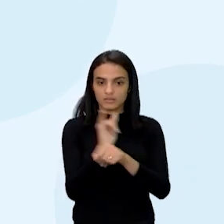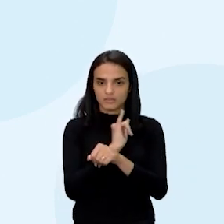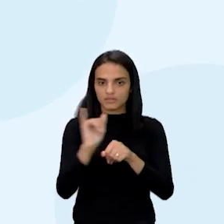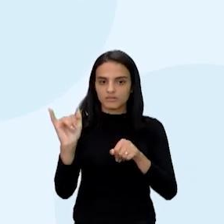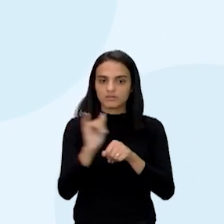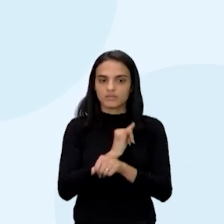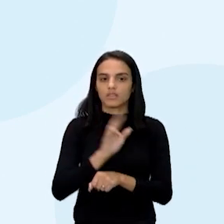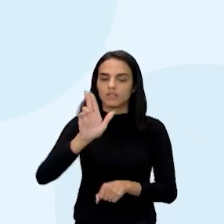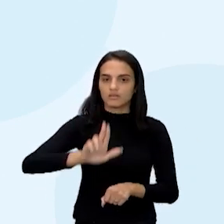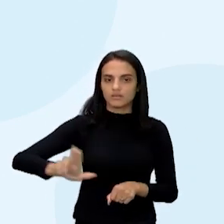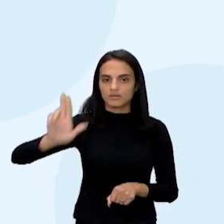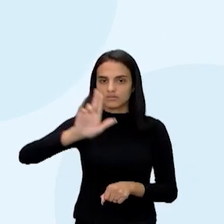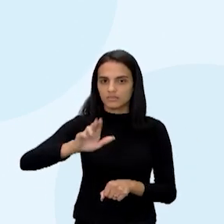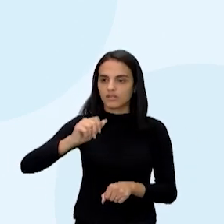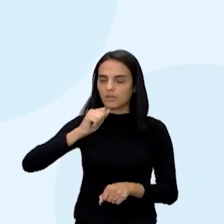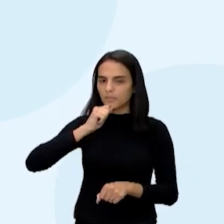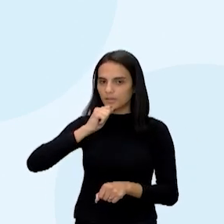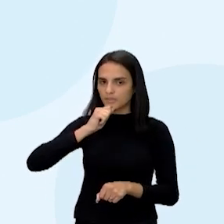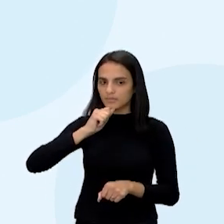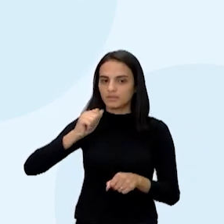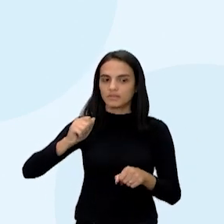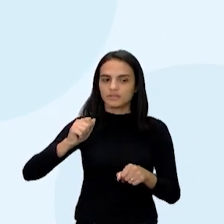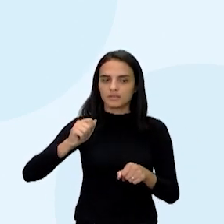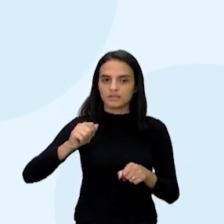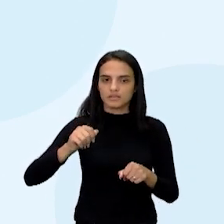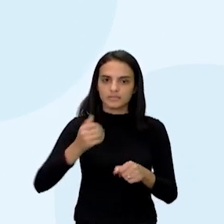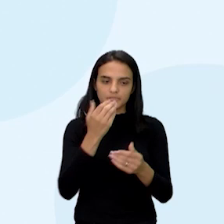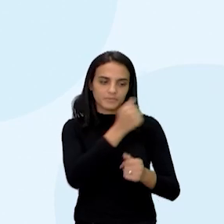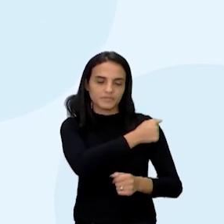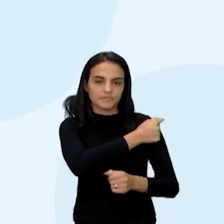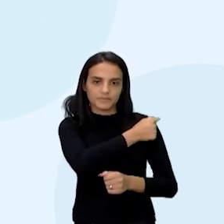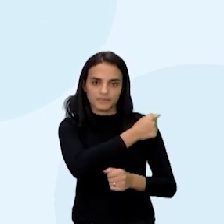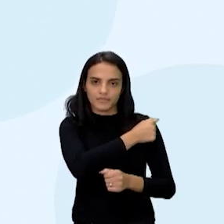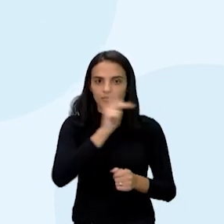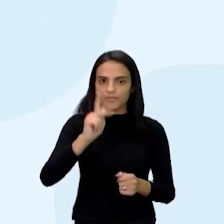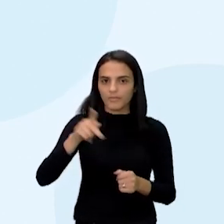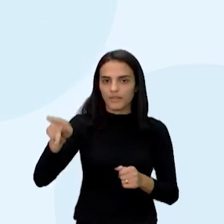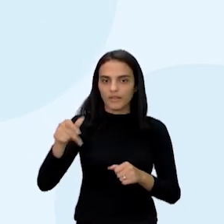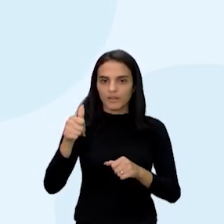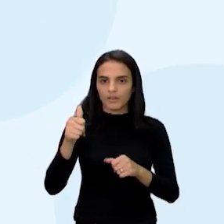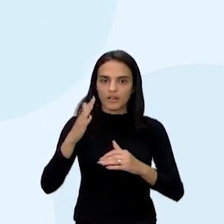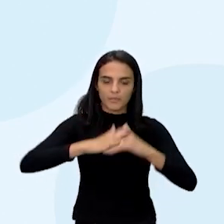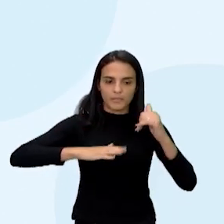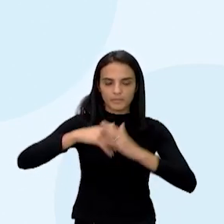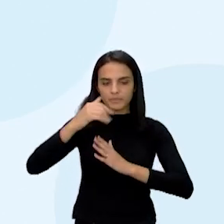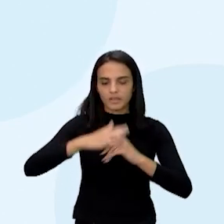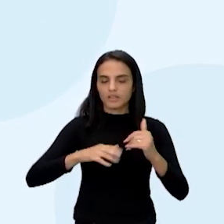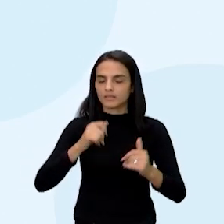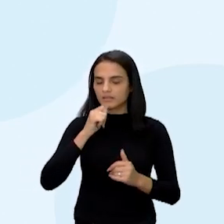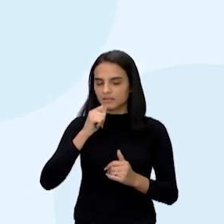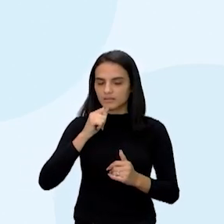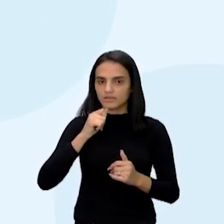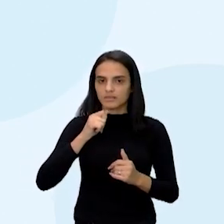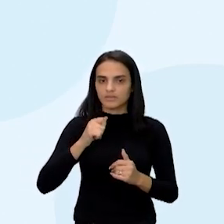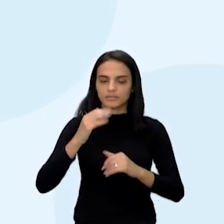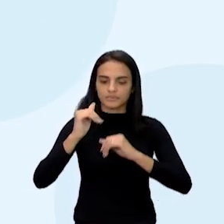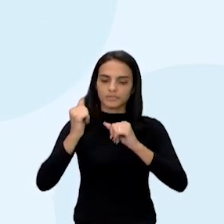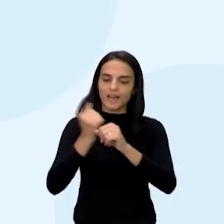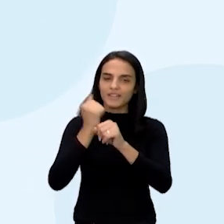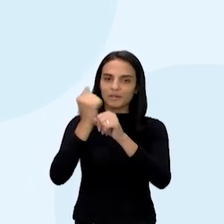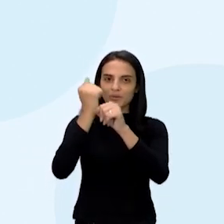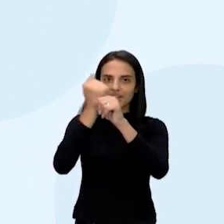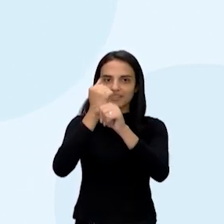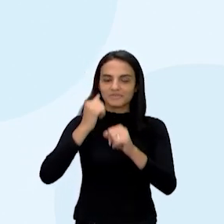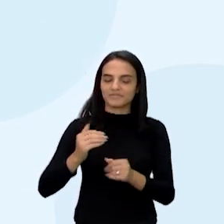gente utilizou uma entrevista com essa aluna, eu e a professora especializada, a gente fez uma entrevista com ela e a gente construiu esse